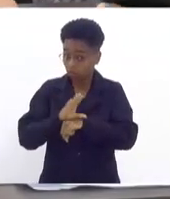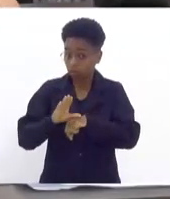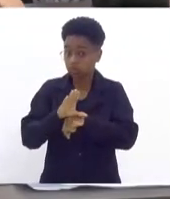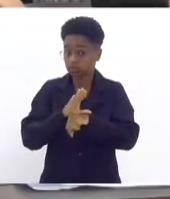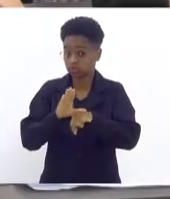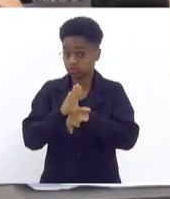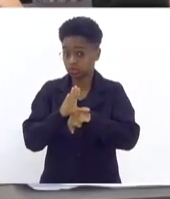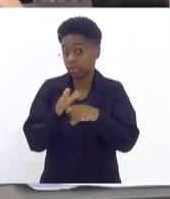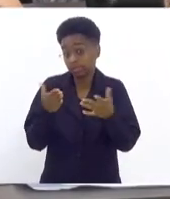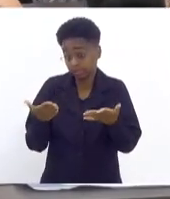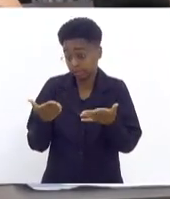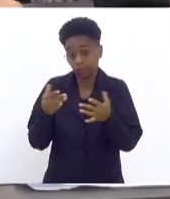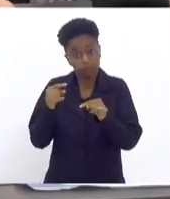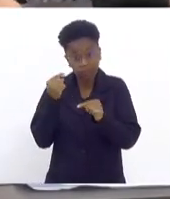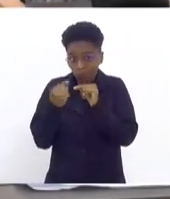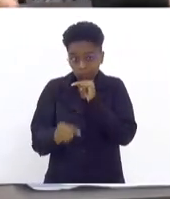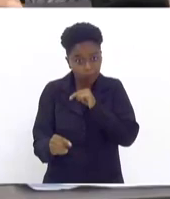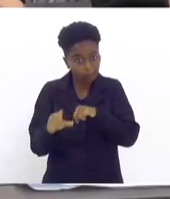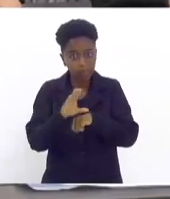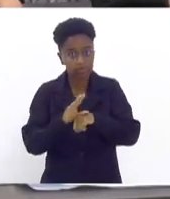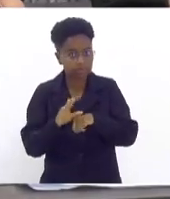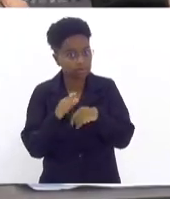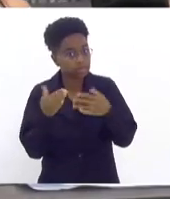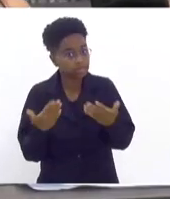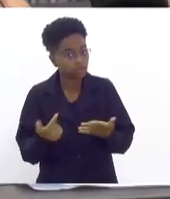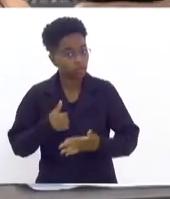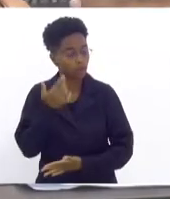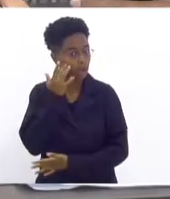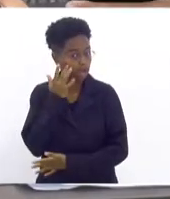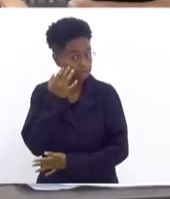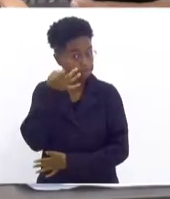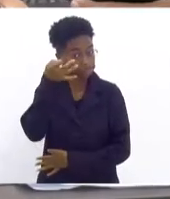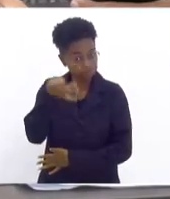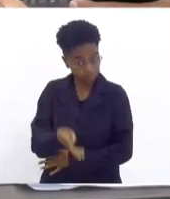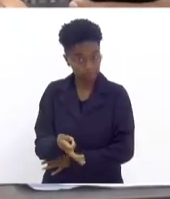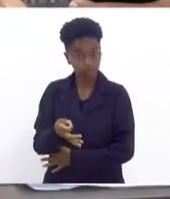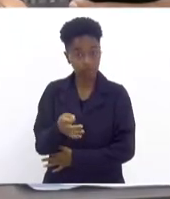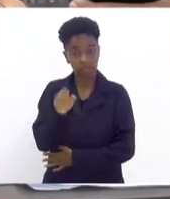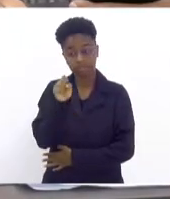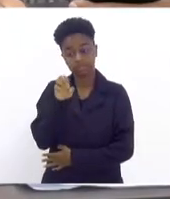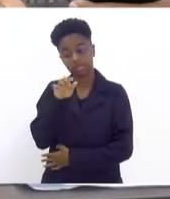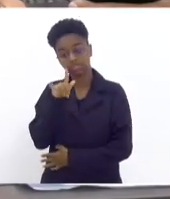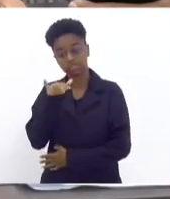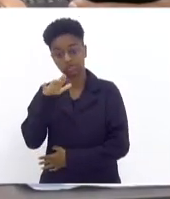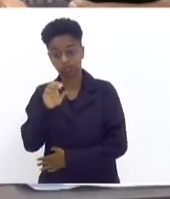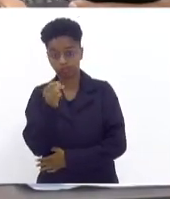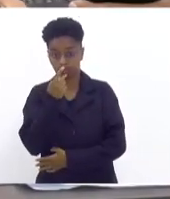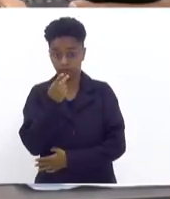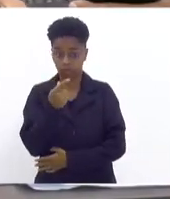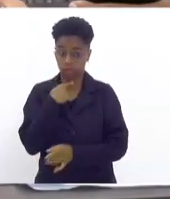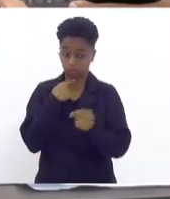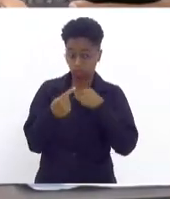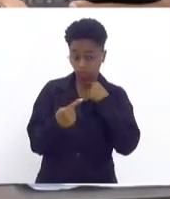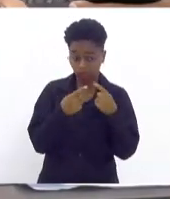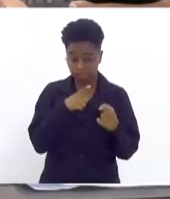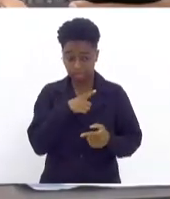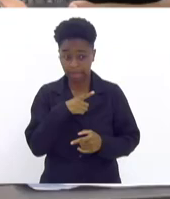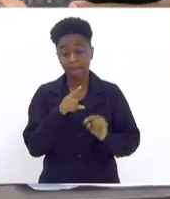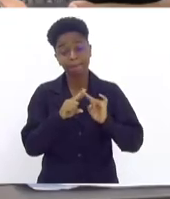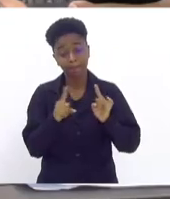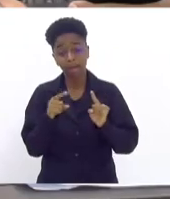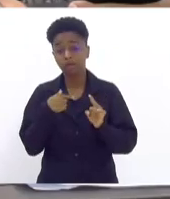inconstitucionais. Então, eu acho que o certo aqui, o doutor Serginho disse até que ficou em dúvida em relação a isso, seria realmente